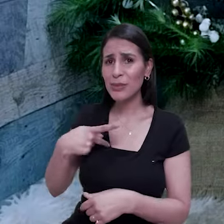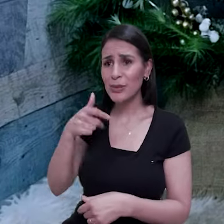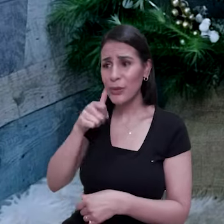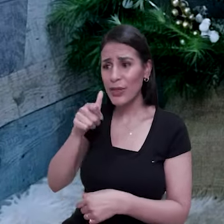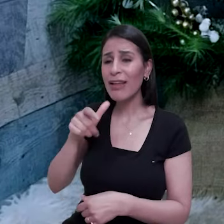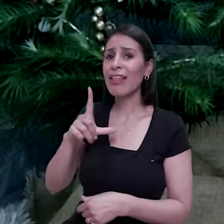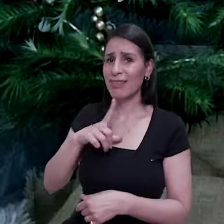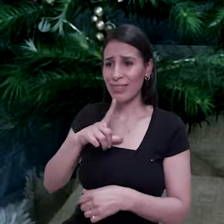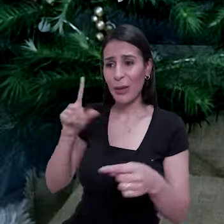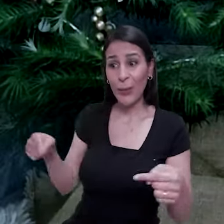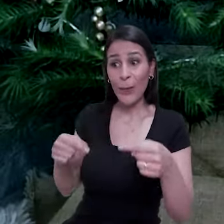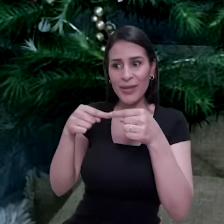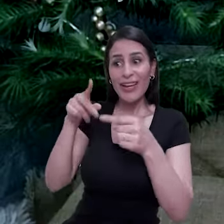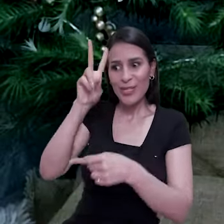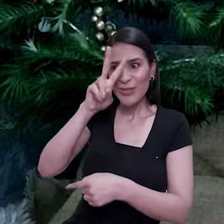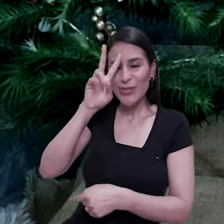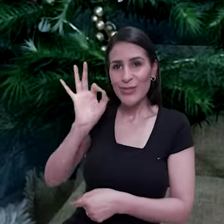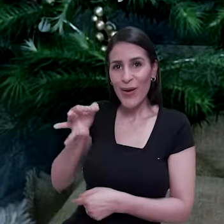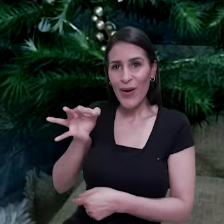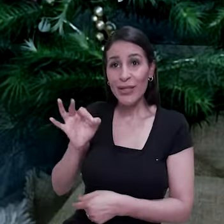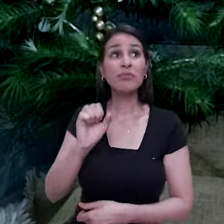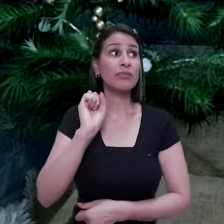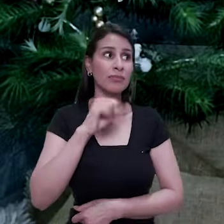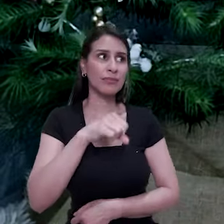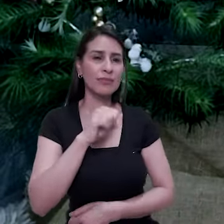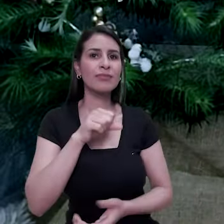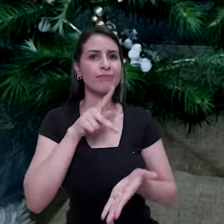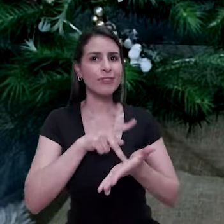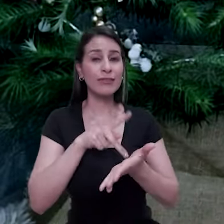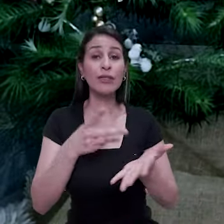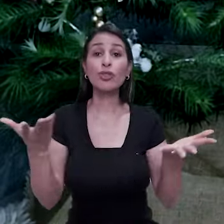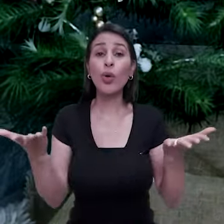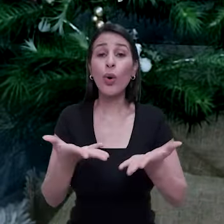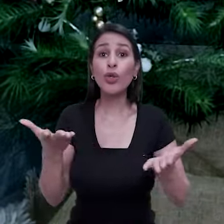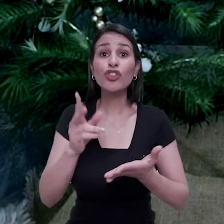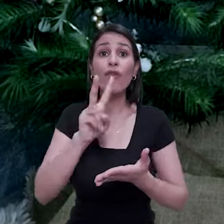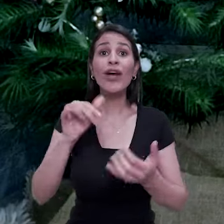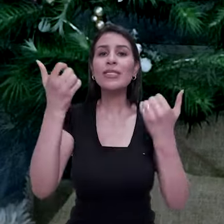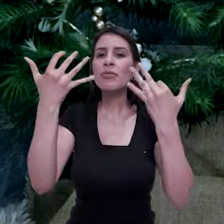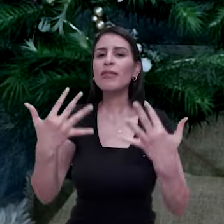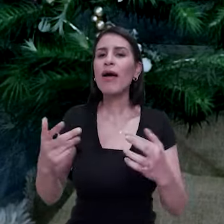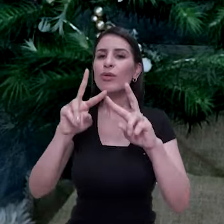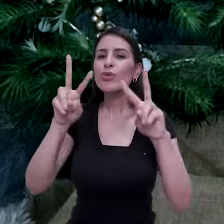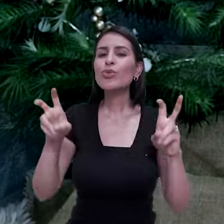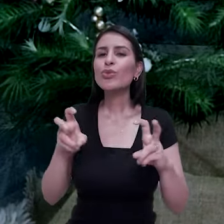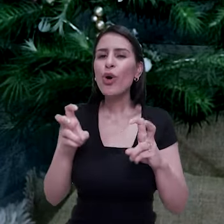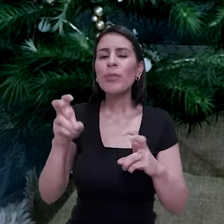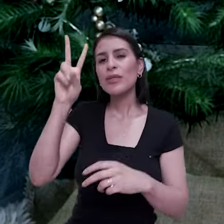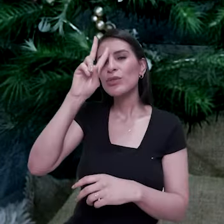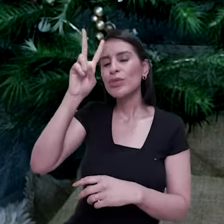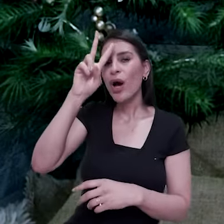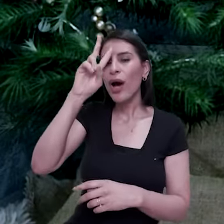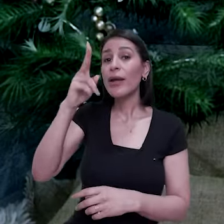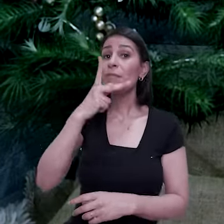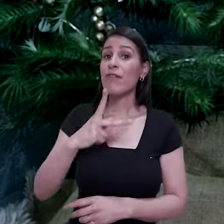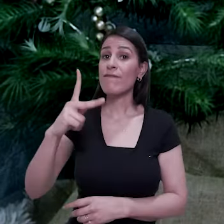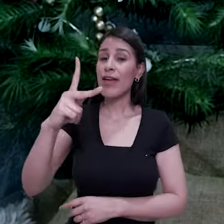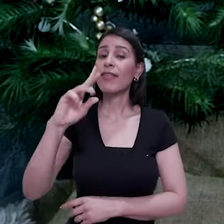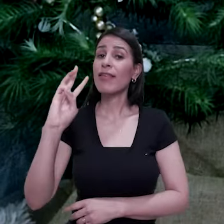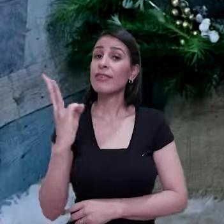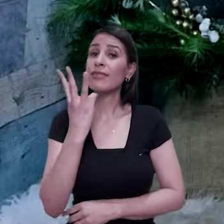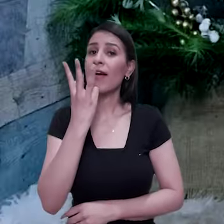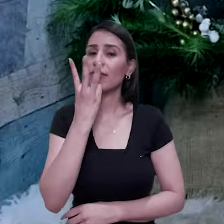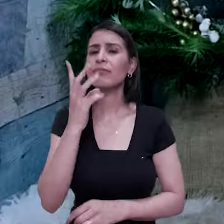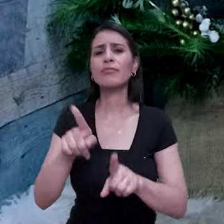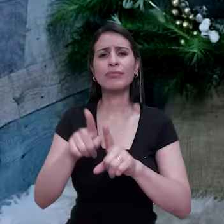história, não é? Tem sim, Horácio. Hoje nós vamos falar da história do profeta Isaías e da promessa dele para o povo de